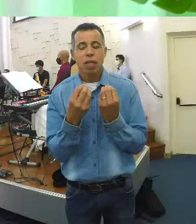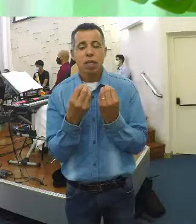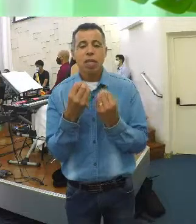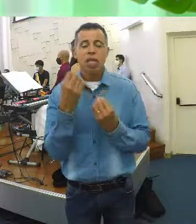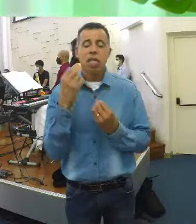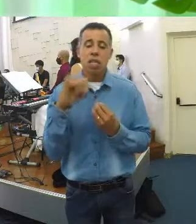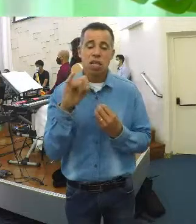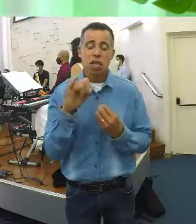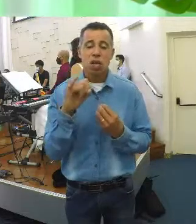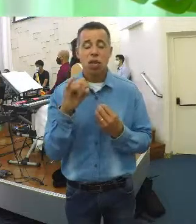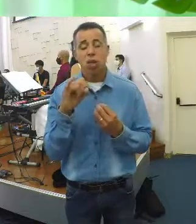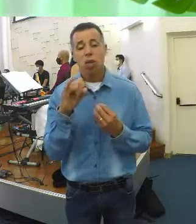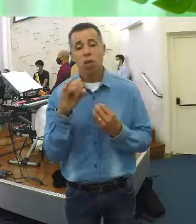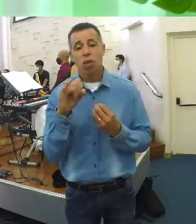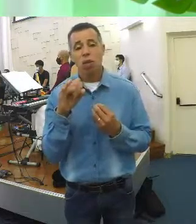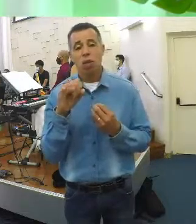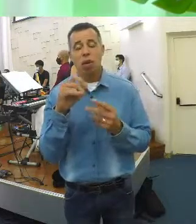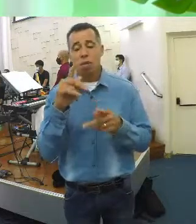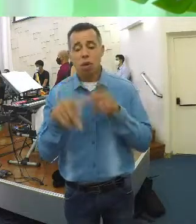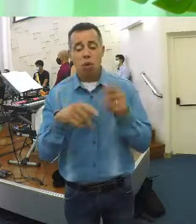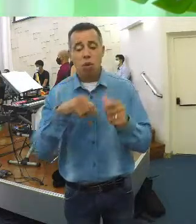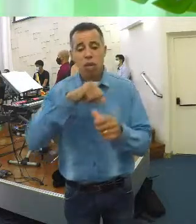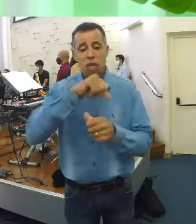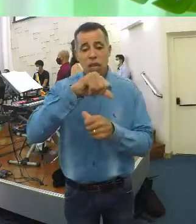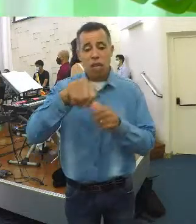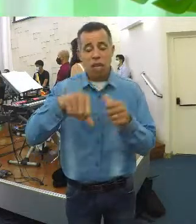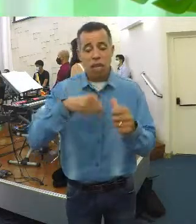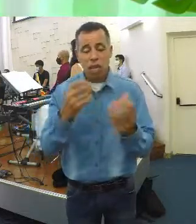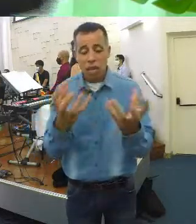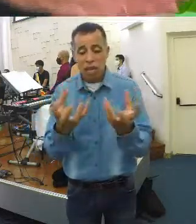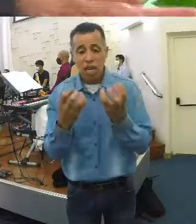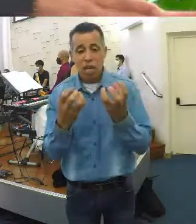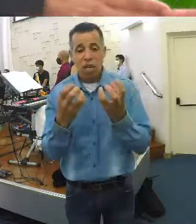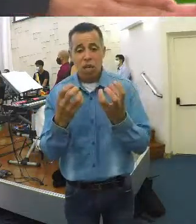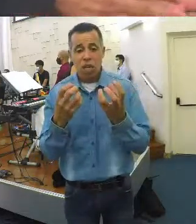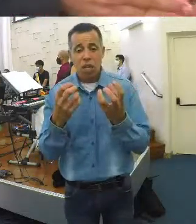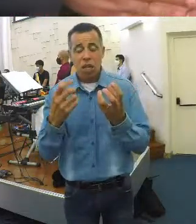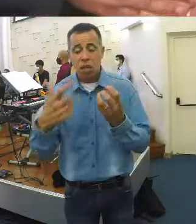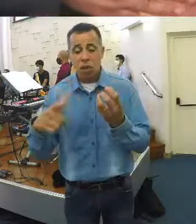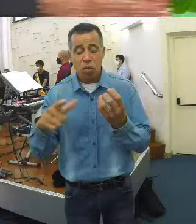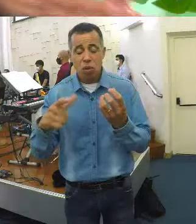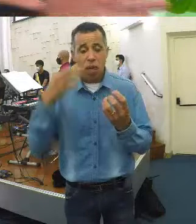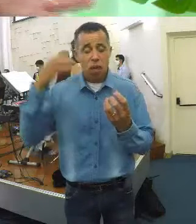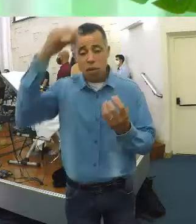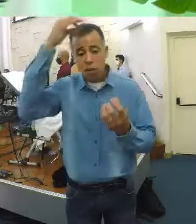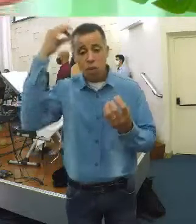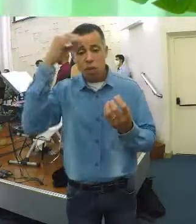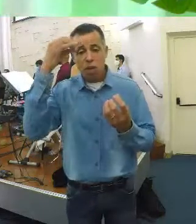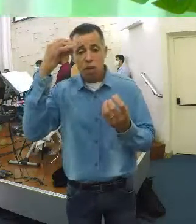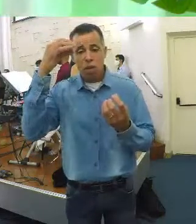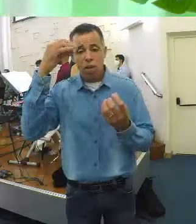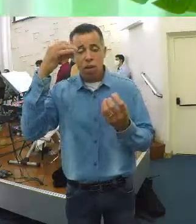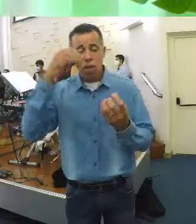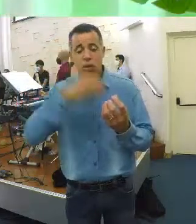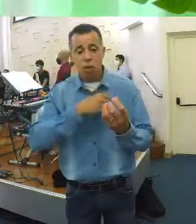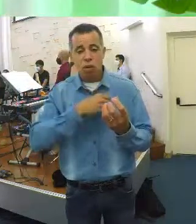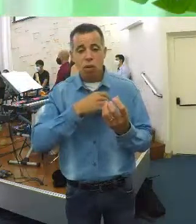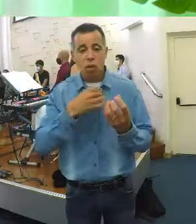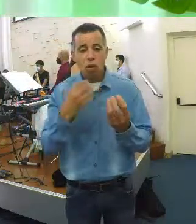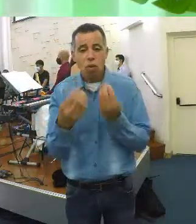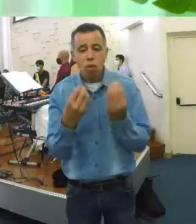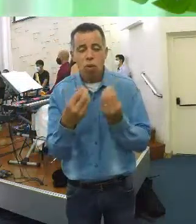convertido não tenha o Espírito Santo, porque se o Espírito Santo não habita o crente, ele não pôde enxergar a maravilha do Evangelho, ele não